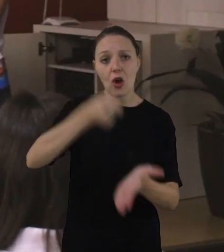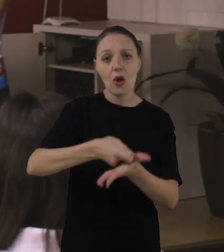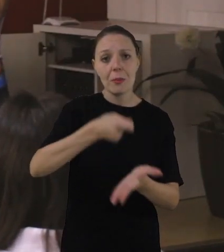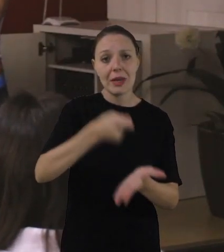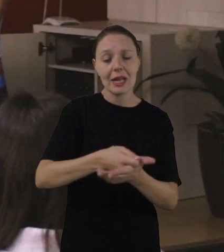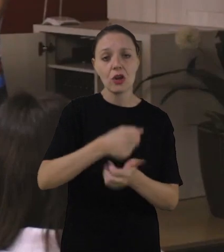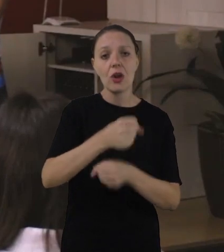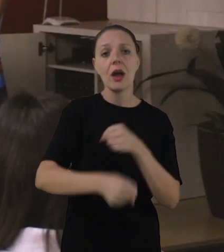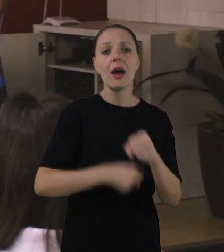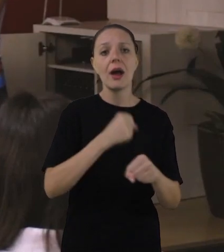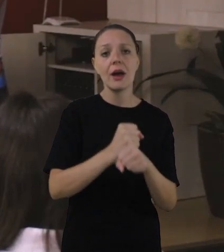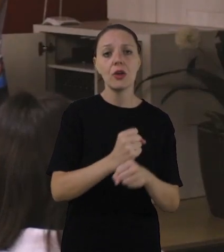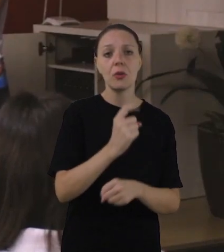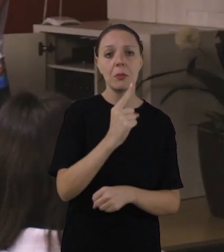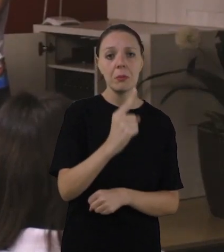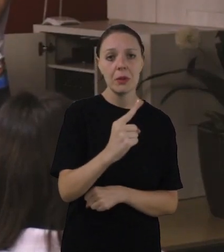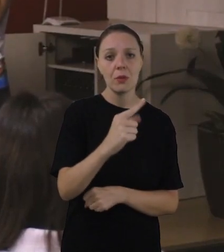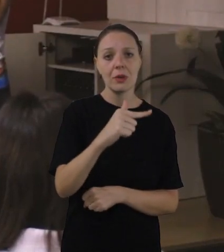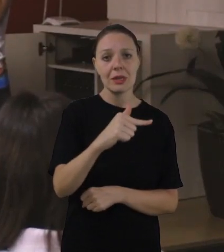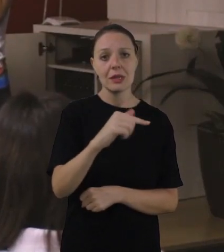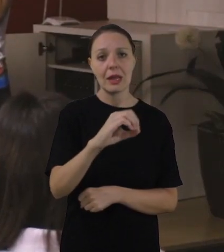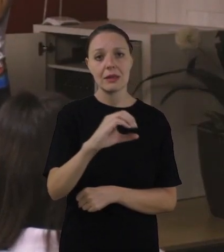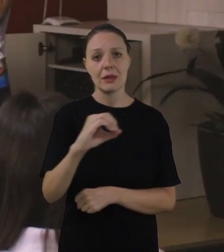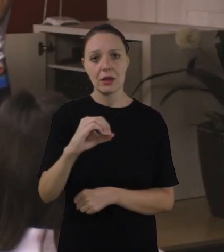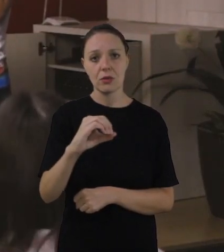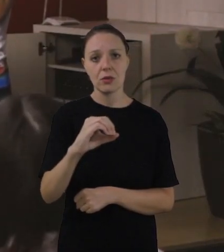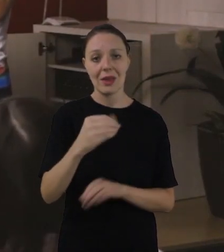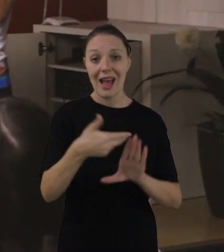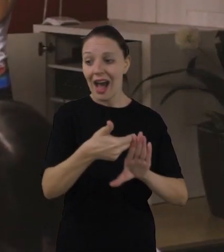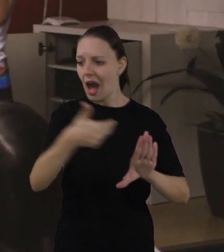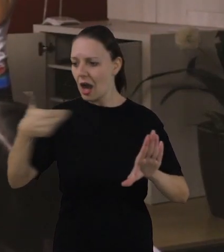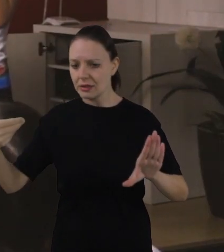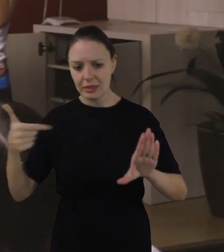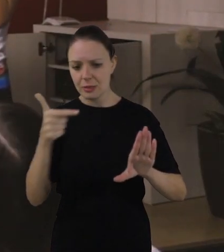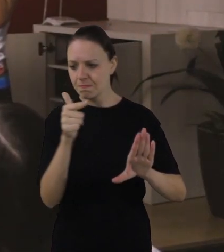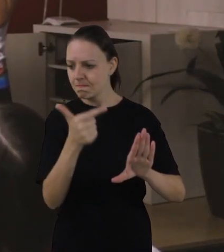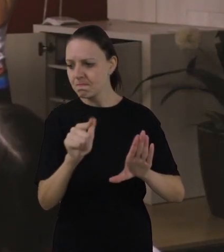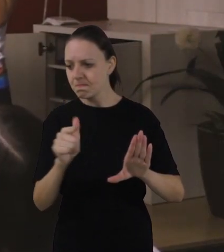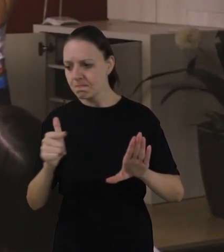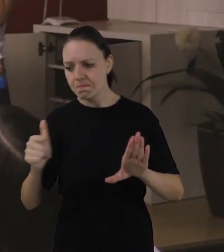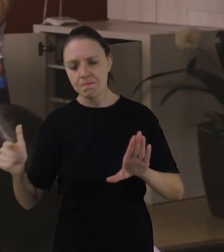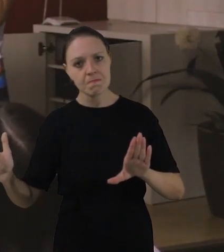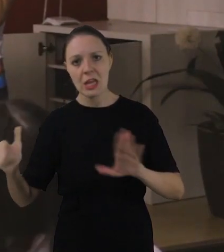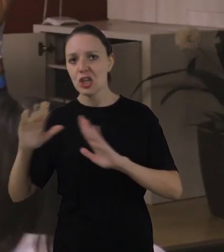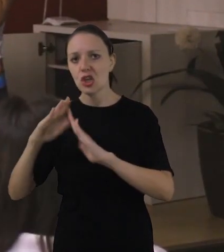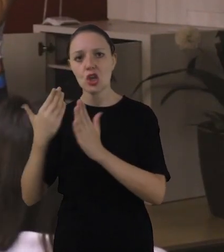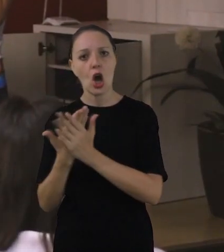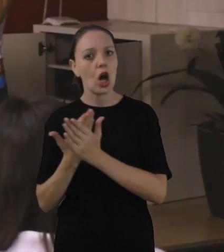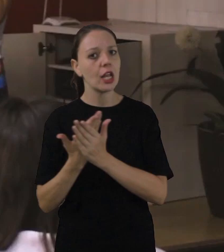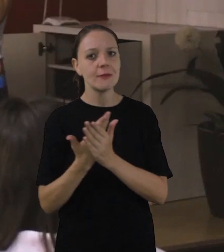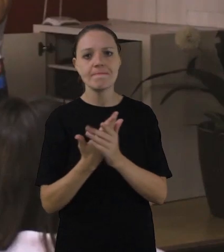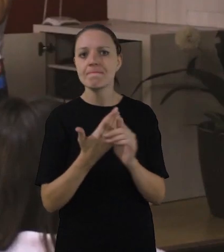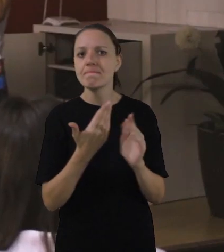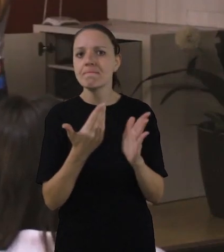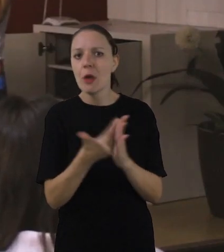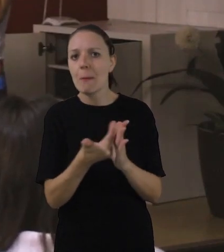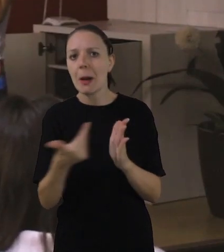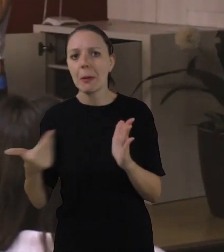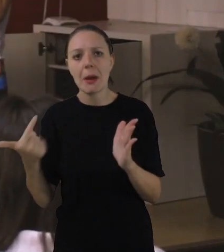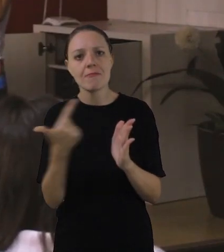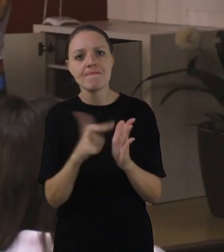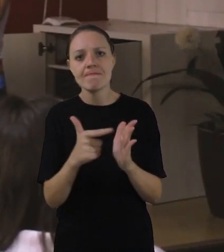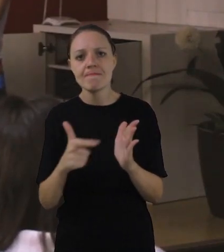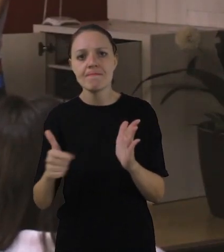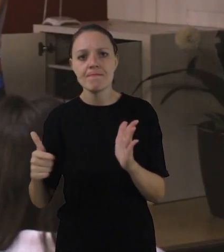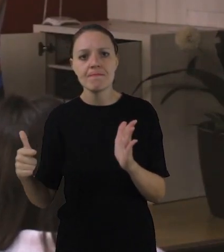na escola. Antes não era assim. A educação não era da escola, não era o